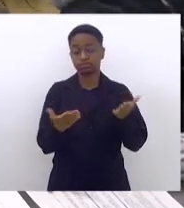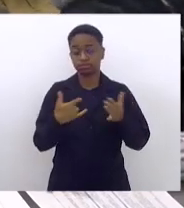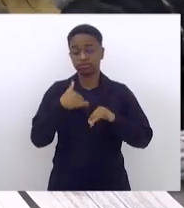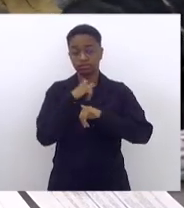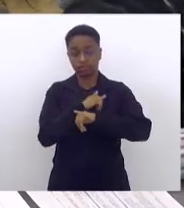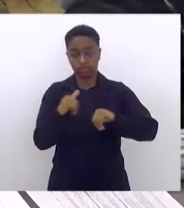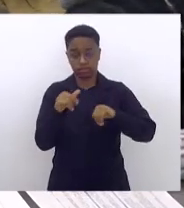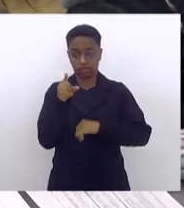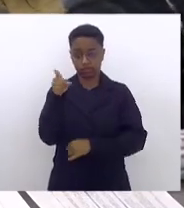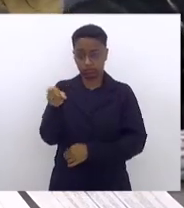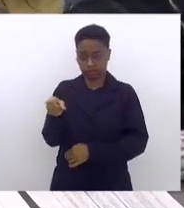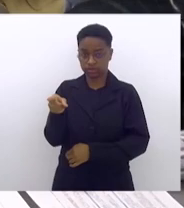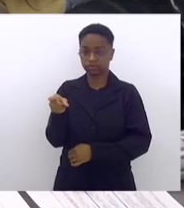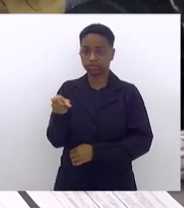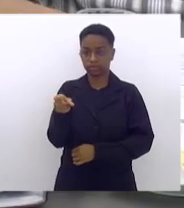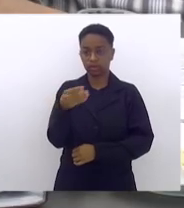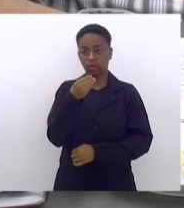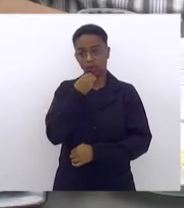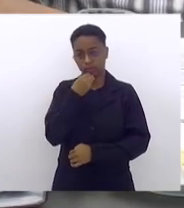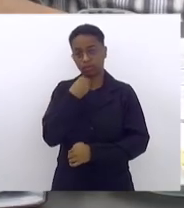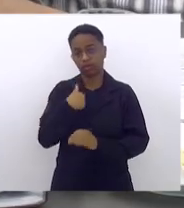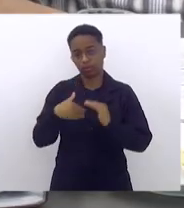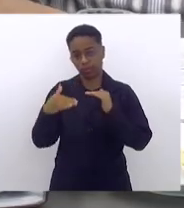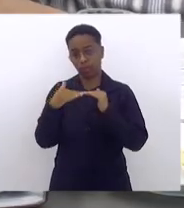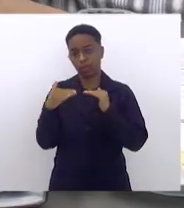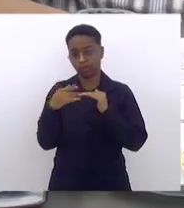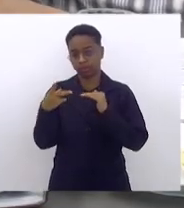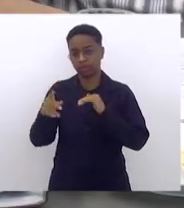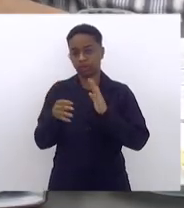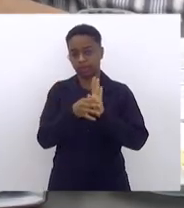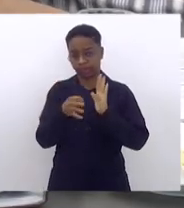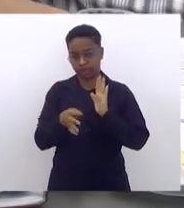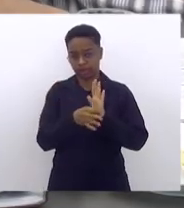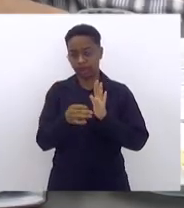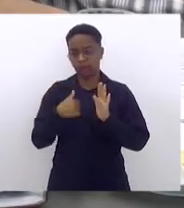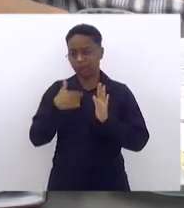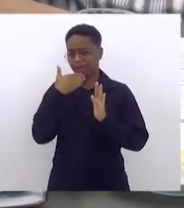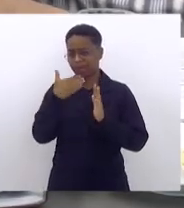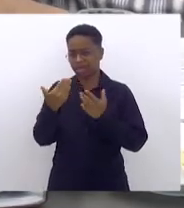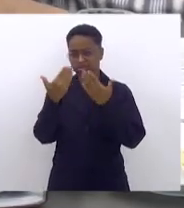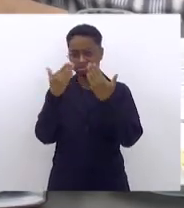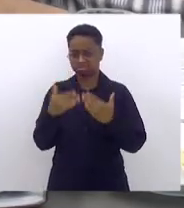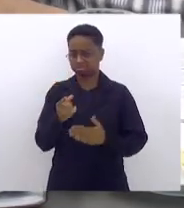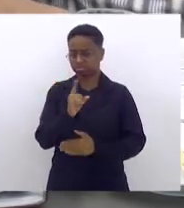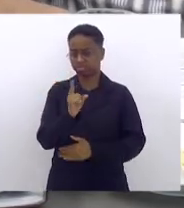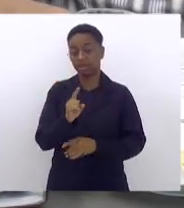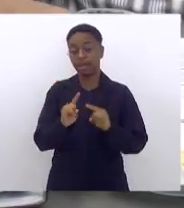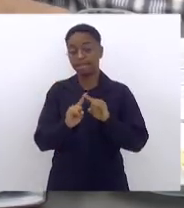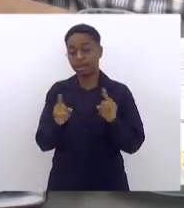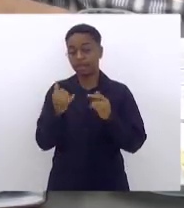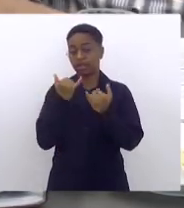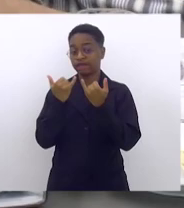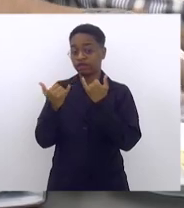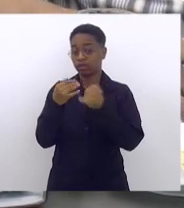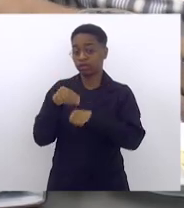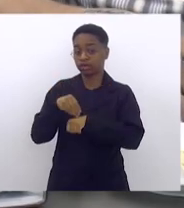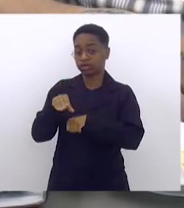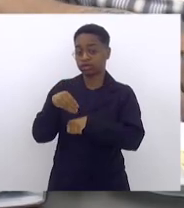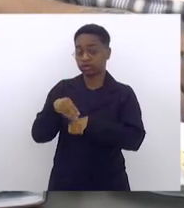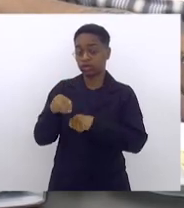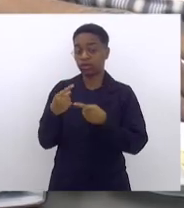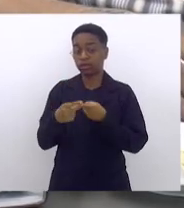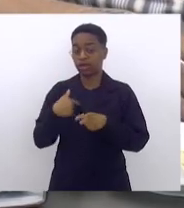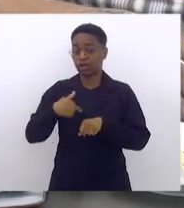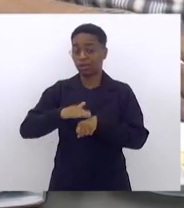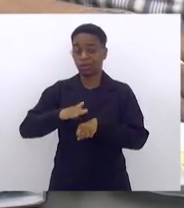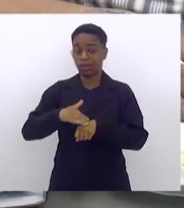Vossa Excelência, obviamente concordando com o parecer, não peço vista nem nada, mas dando uma informação para Vossa Excelência que